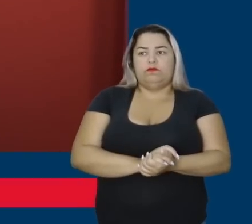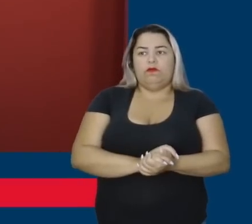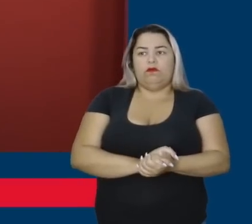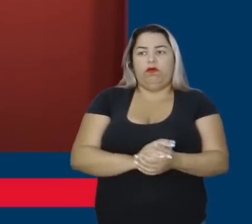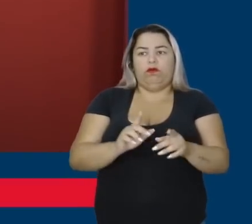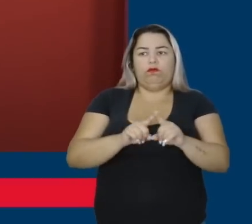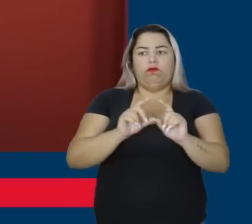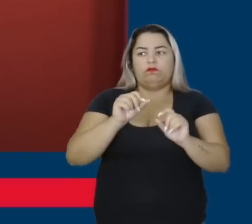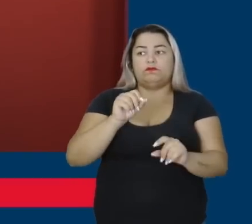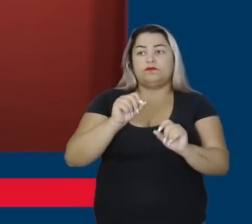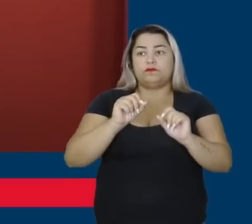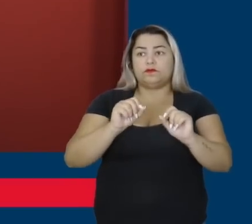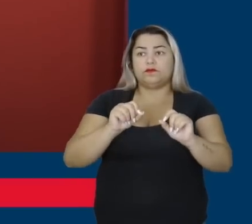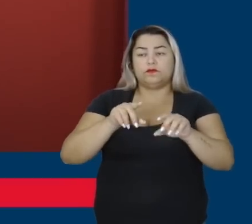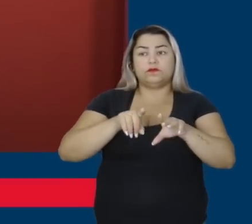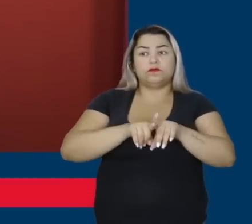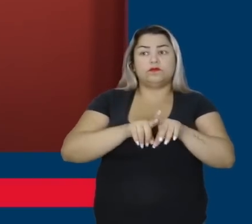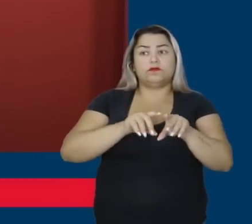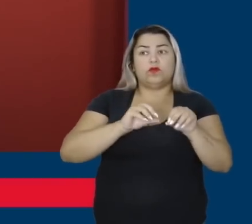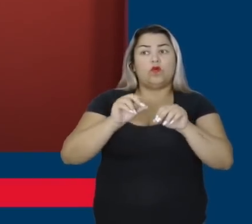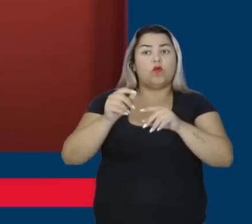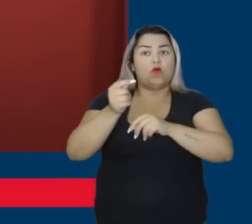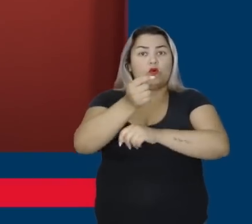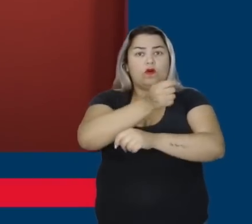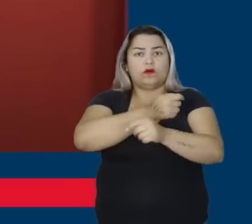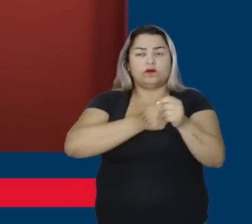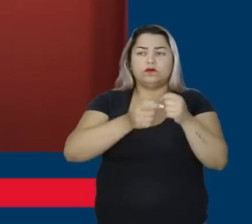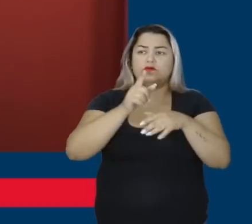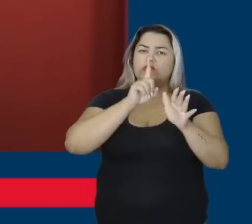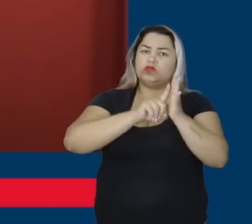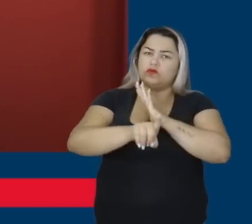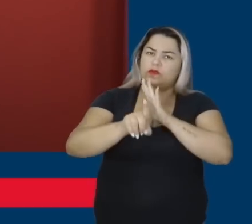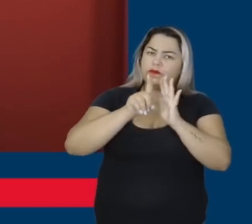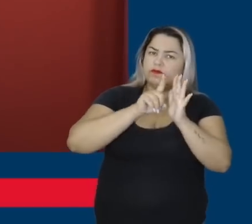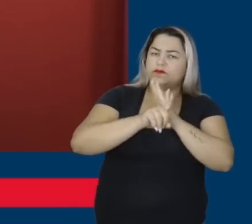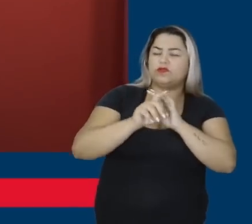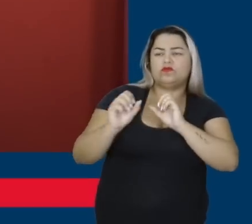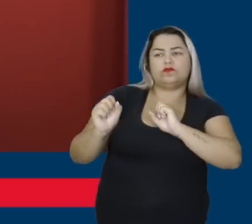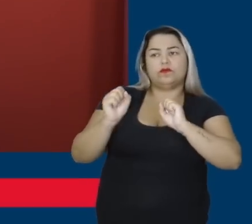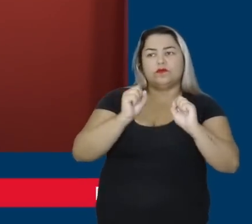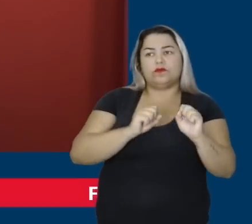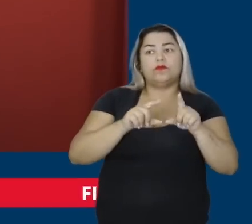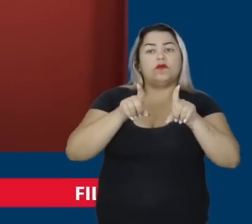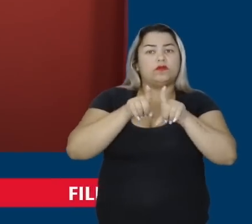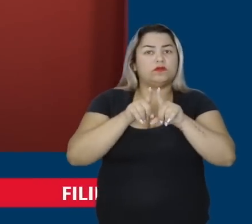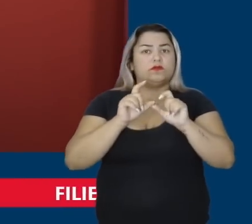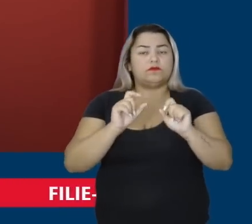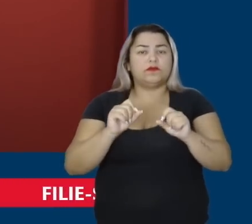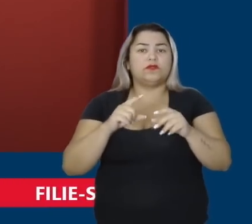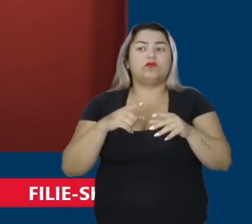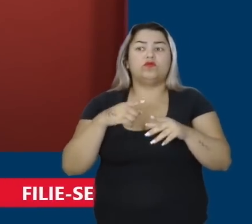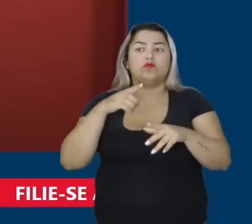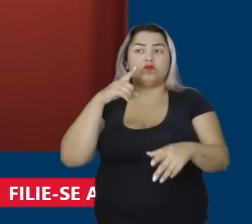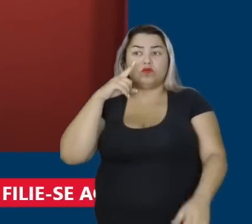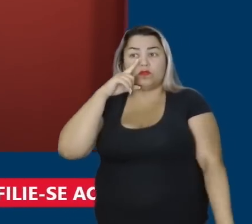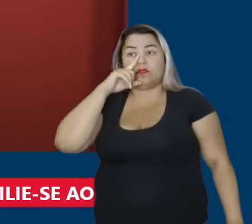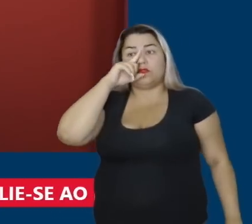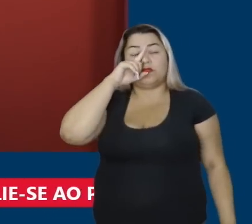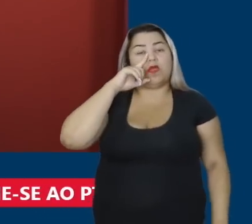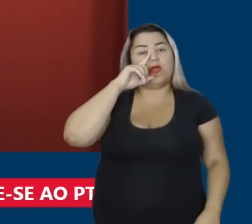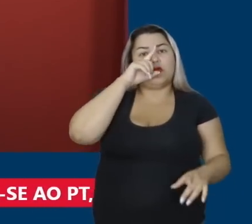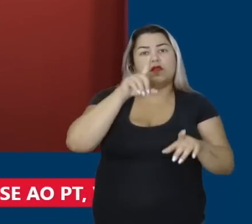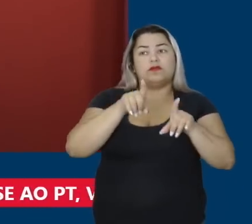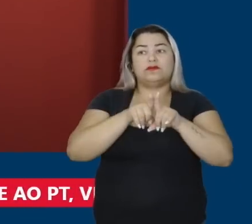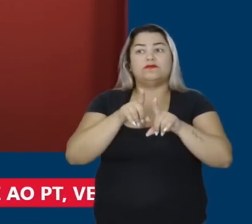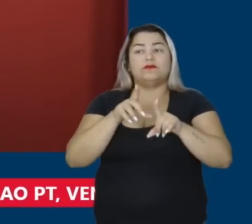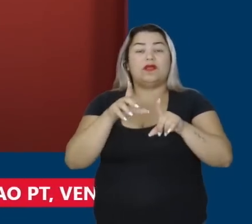profundas crises, com deslocamento do centro econômico e questionamento de poderes unilaterais, além do agravamento da ameaça da guerra